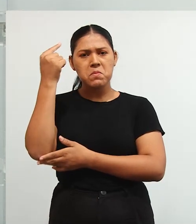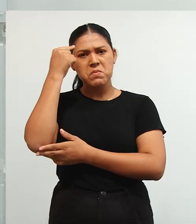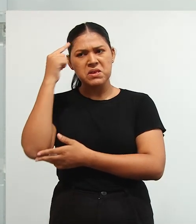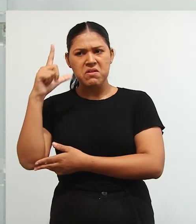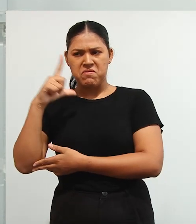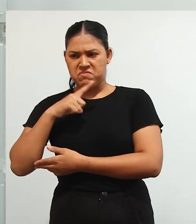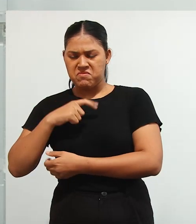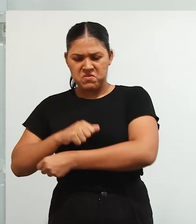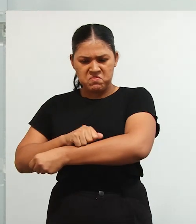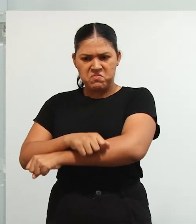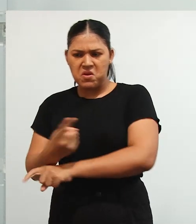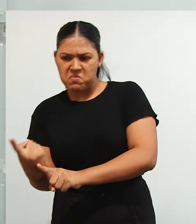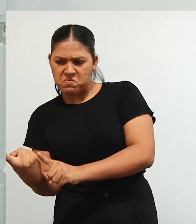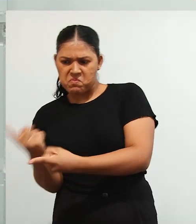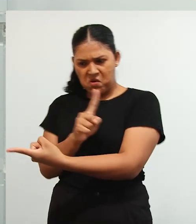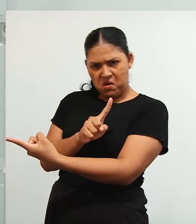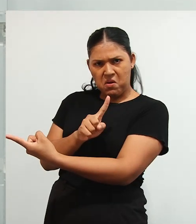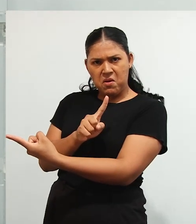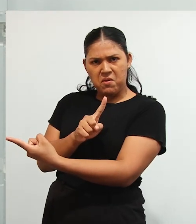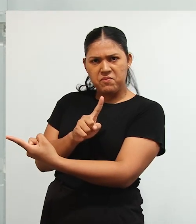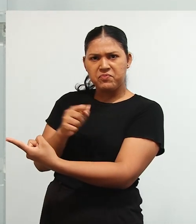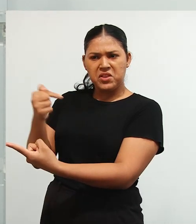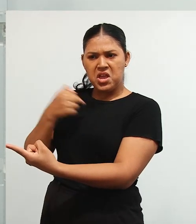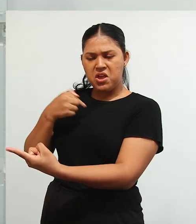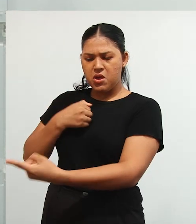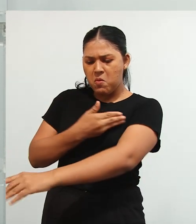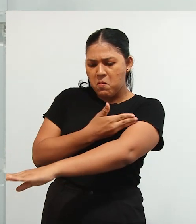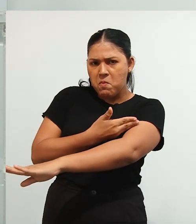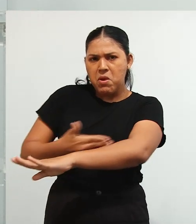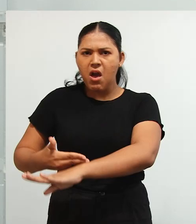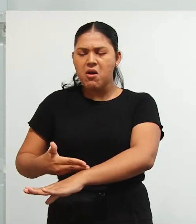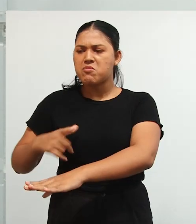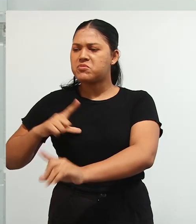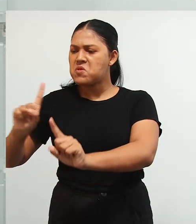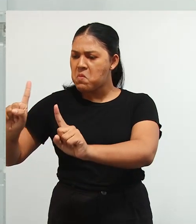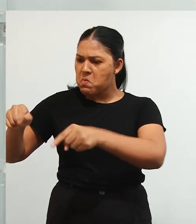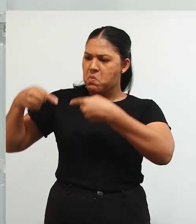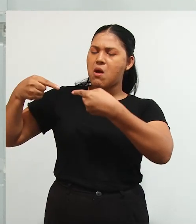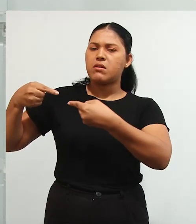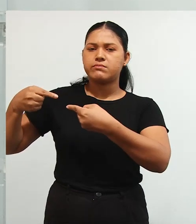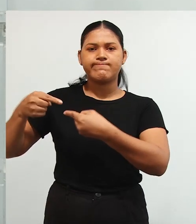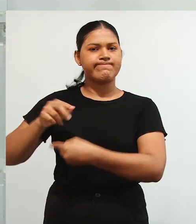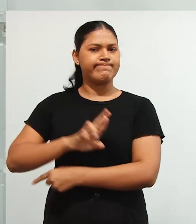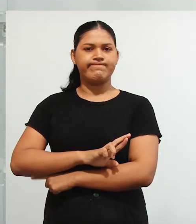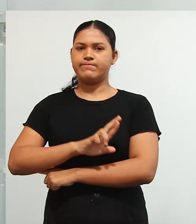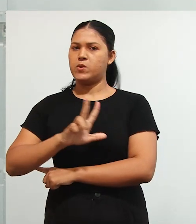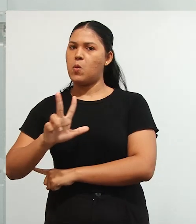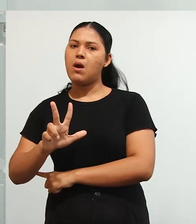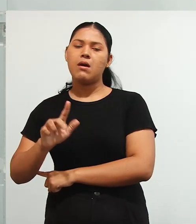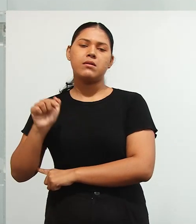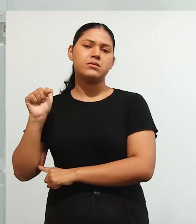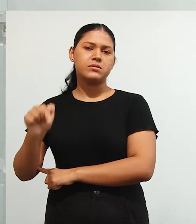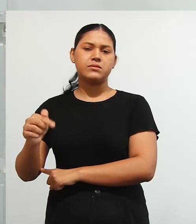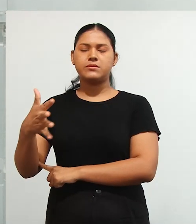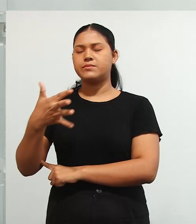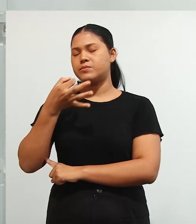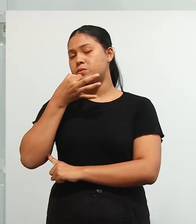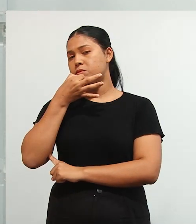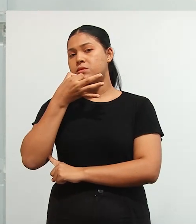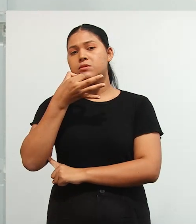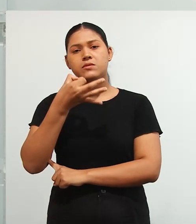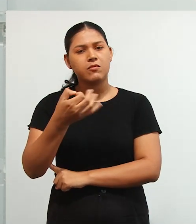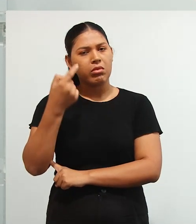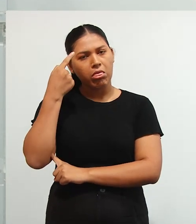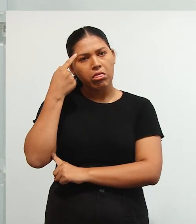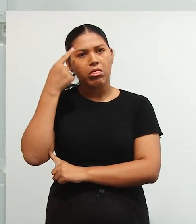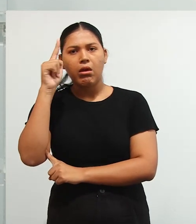reverso. Então, essas ideias que estão completamente fora do lugar, para não chamá-las de absurdas, né? Essas ideias